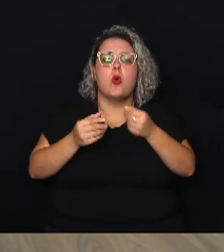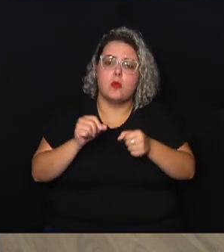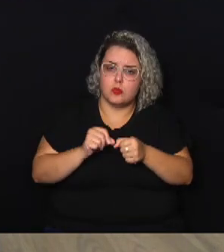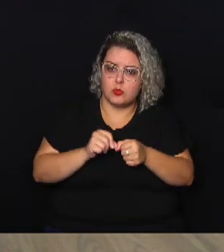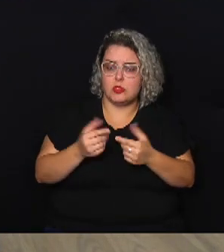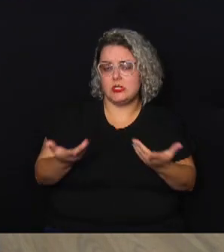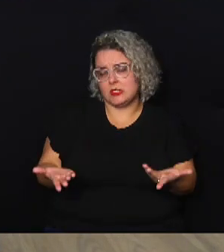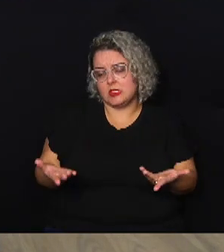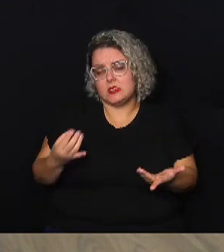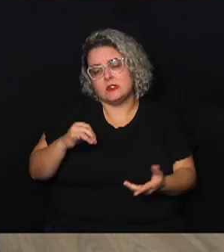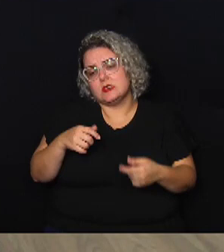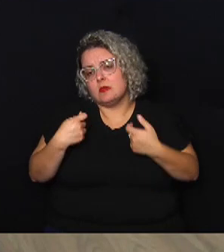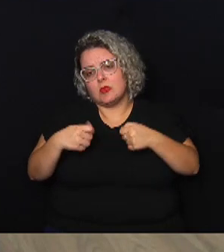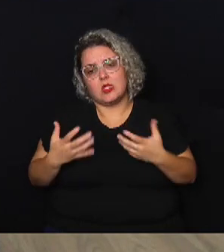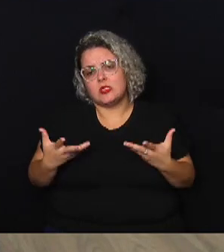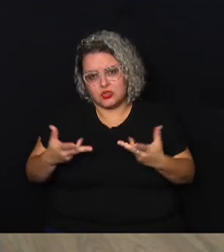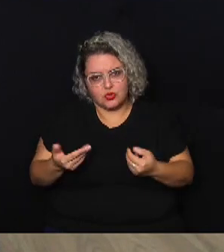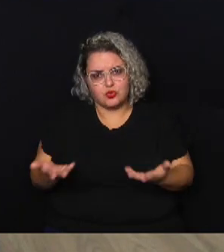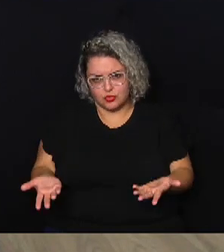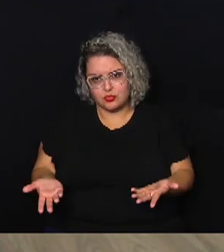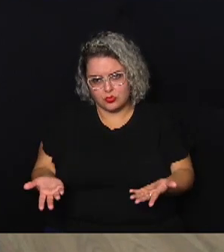a necessidade, tudo isso, né?